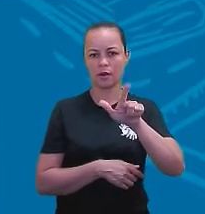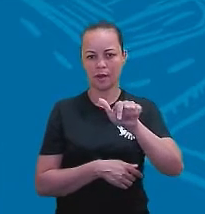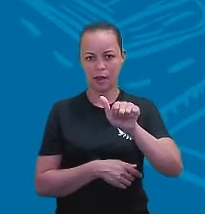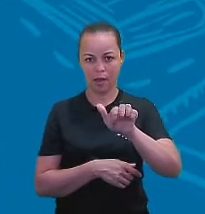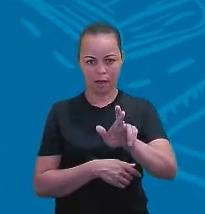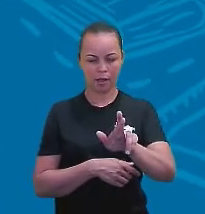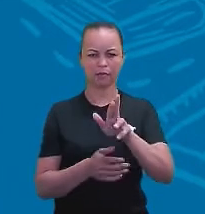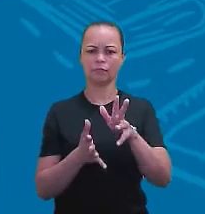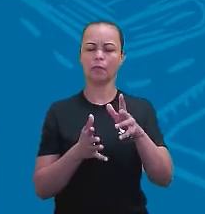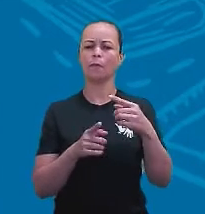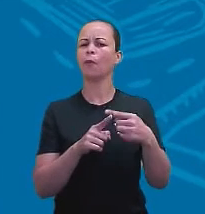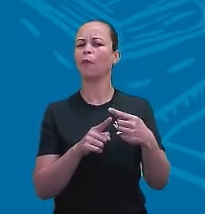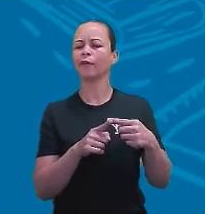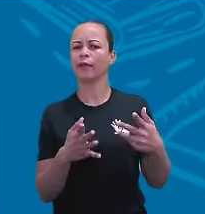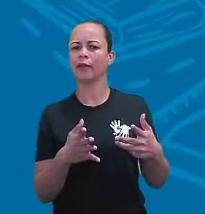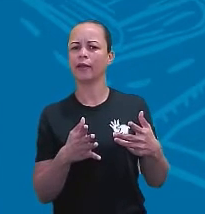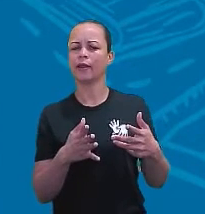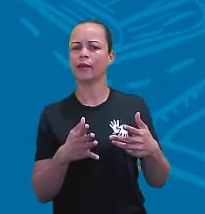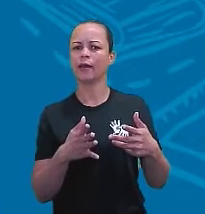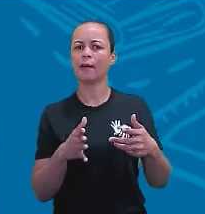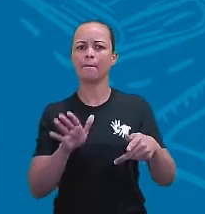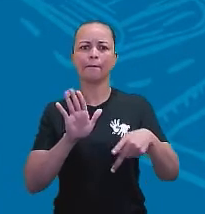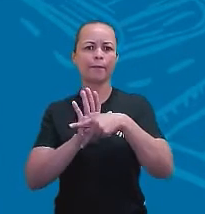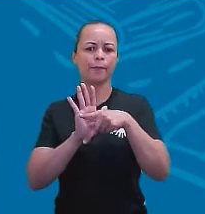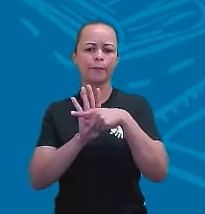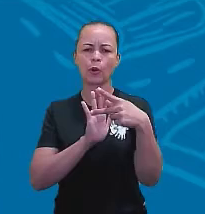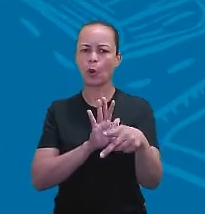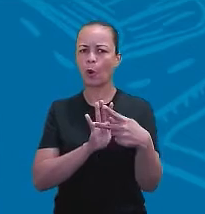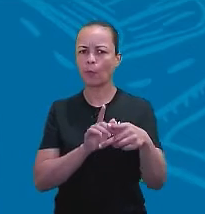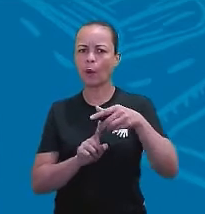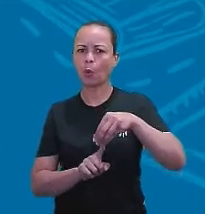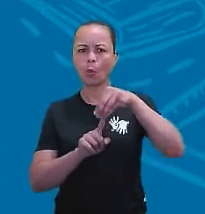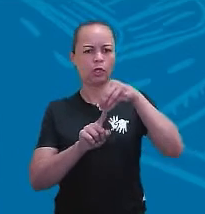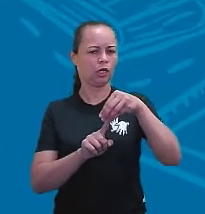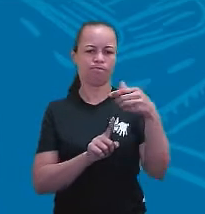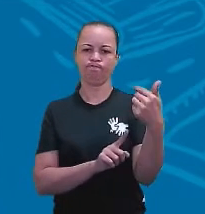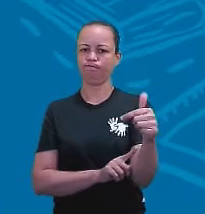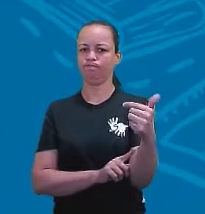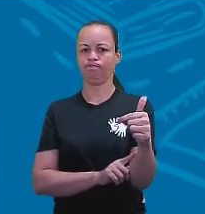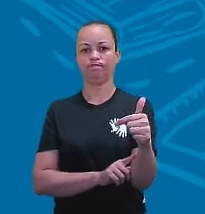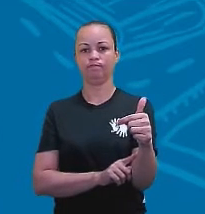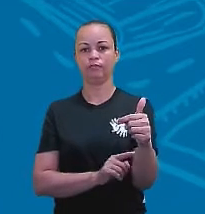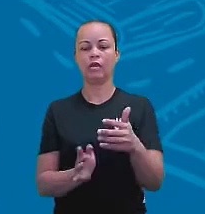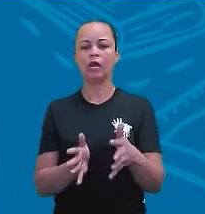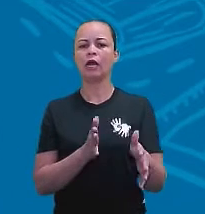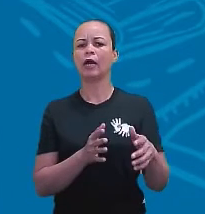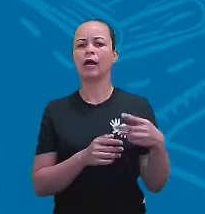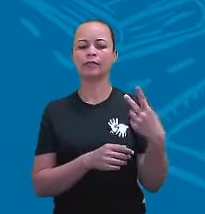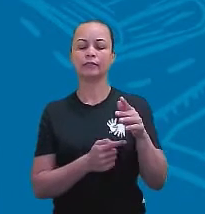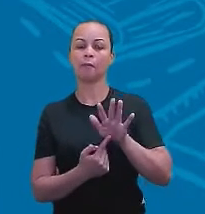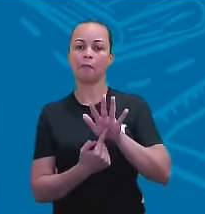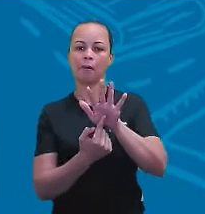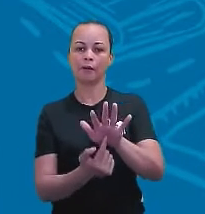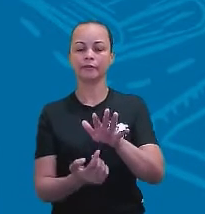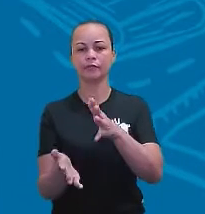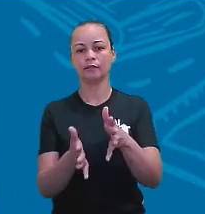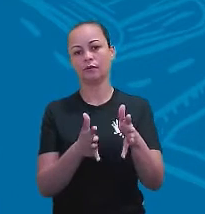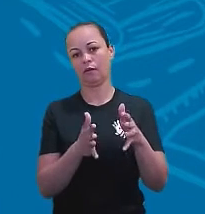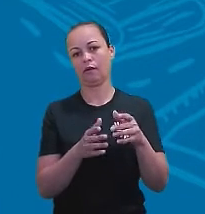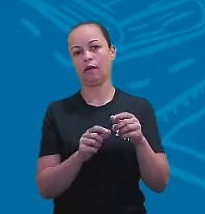ele não possui uma forma própria, uma única forma, tá? A se apresentar